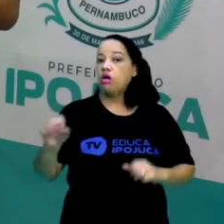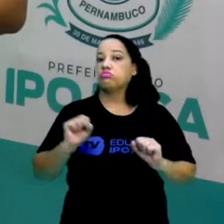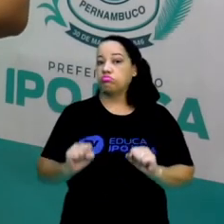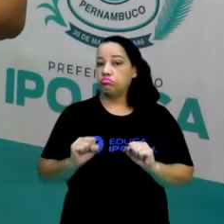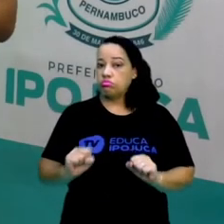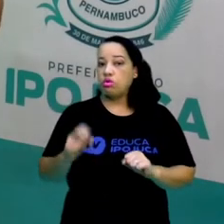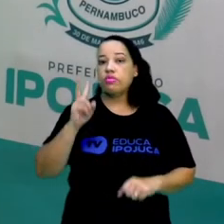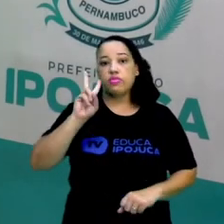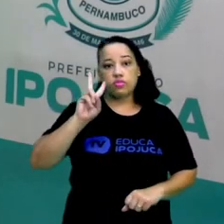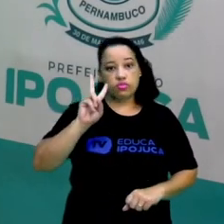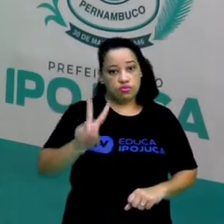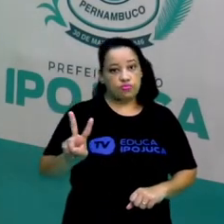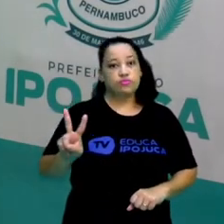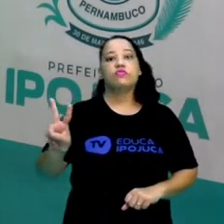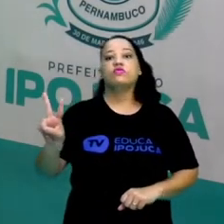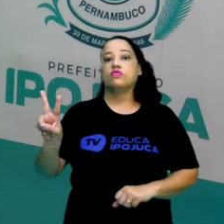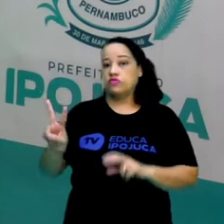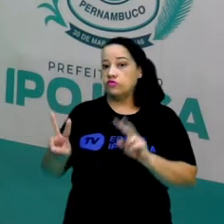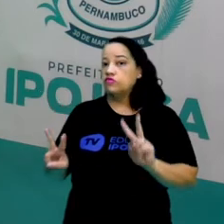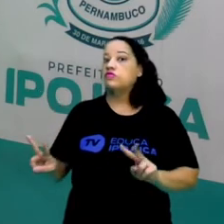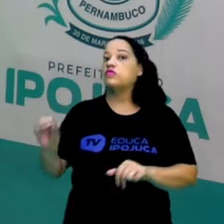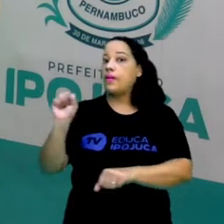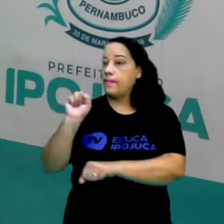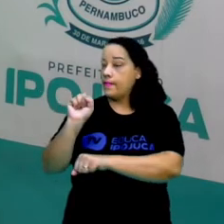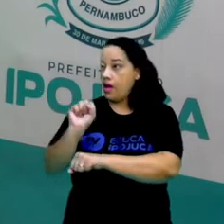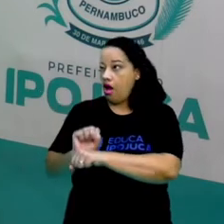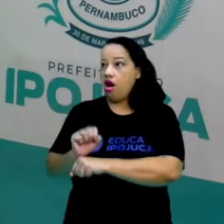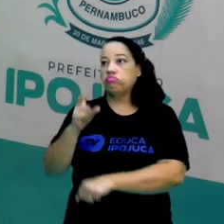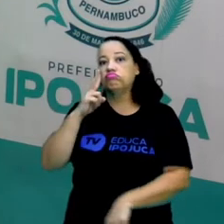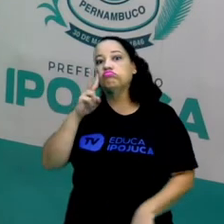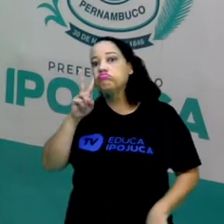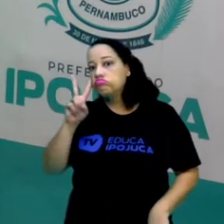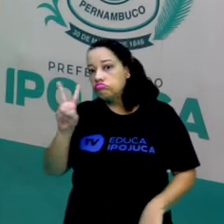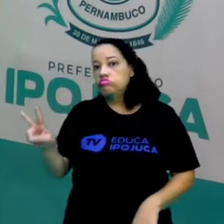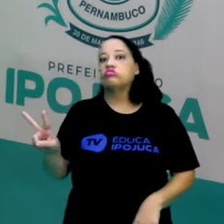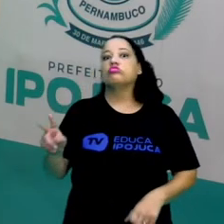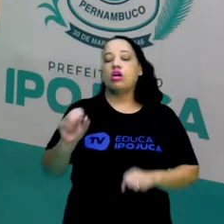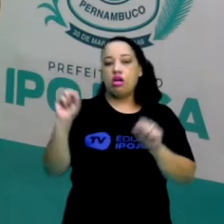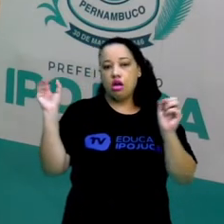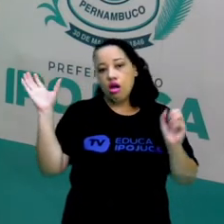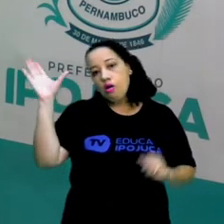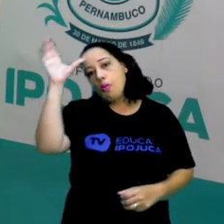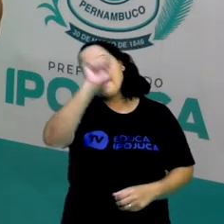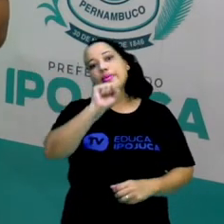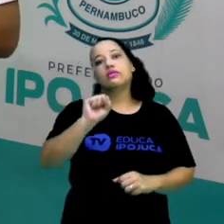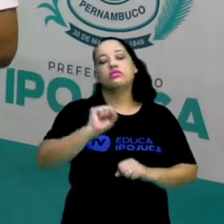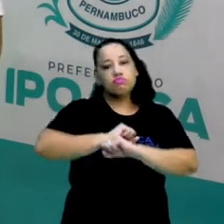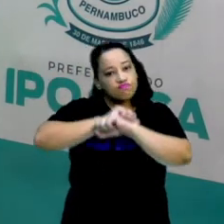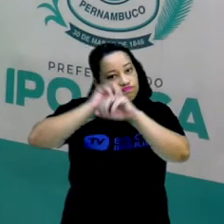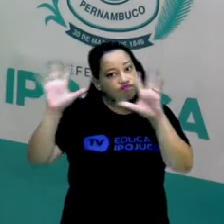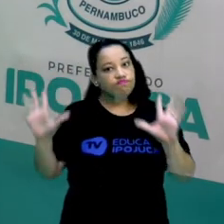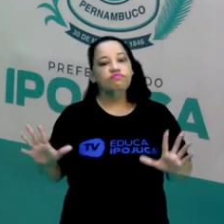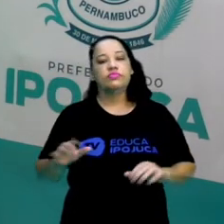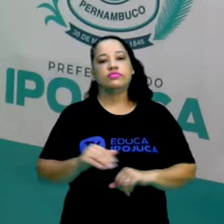mais detalhadamente, voltando e pausando esse vídeo para que você tenha uma compreensão mais ampla.